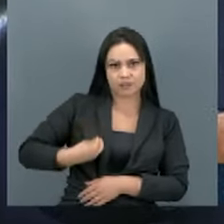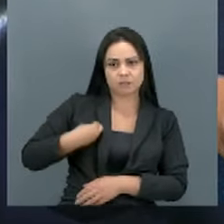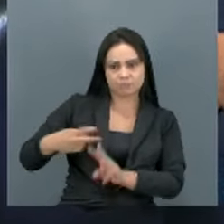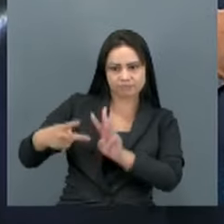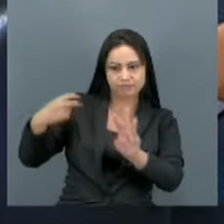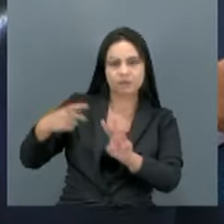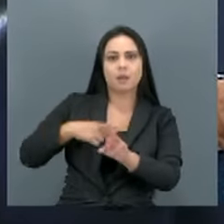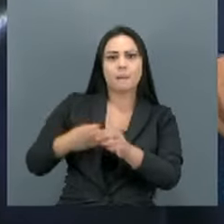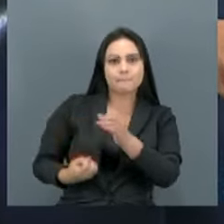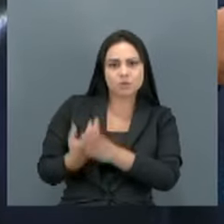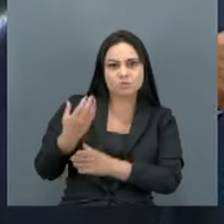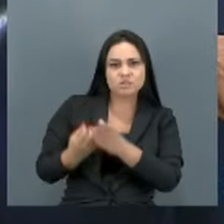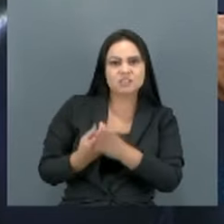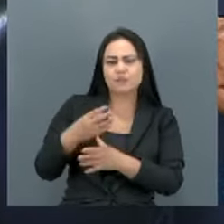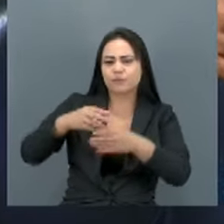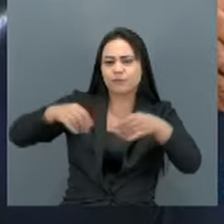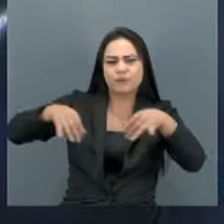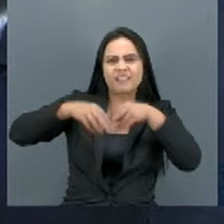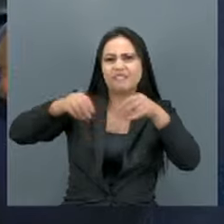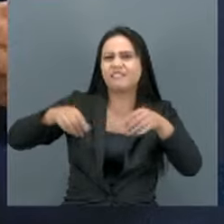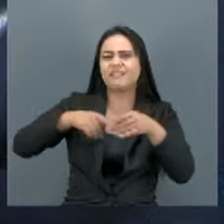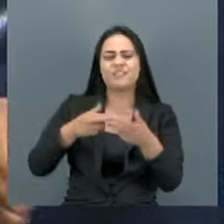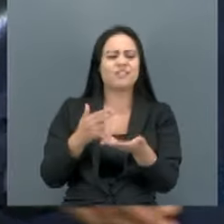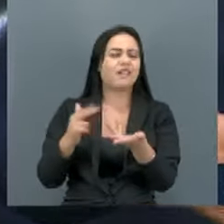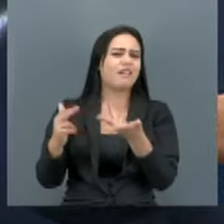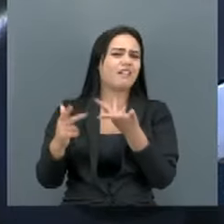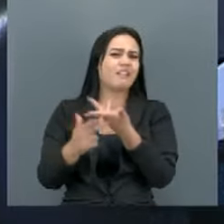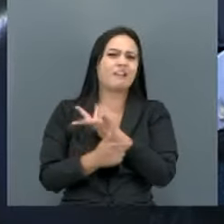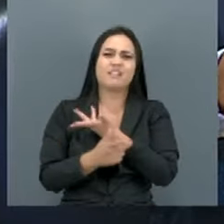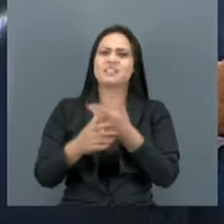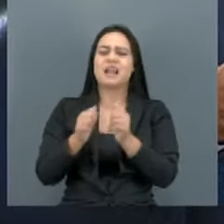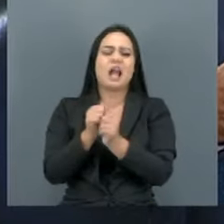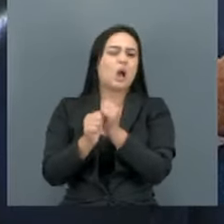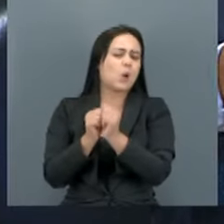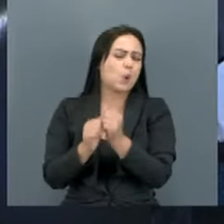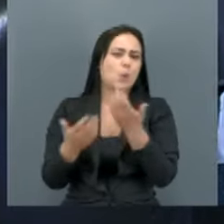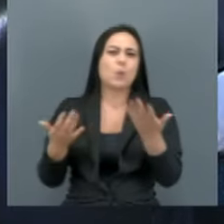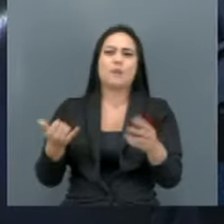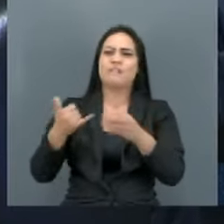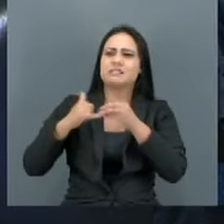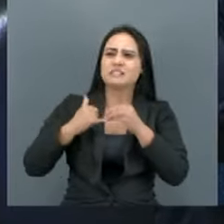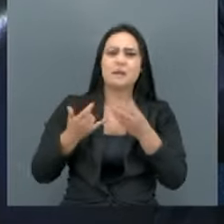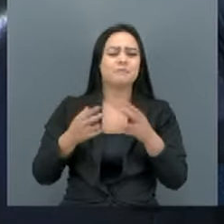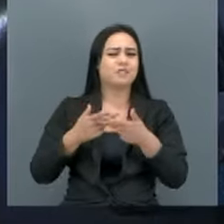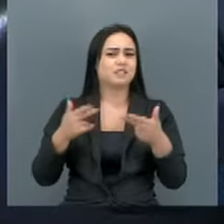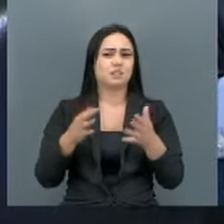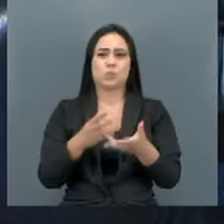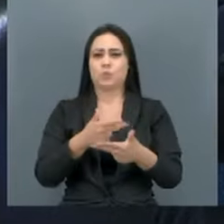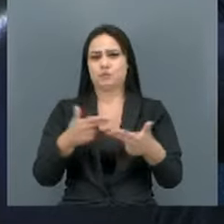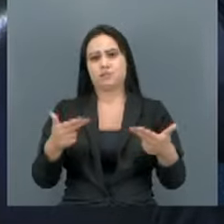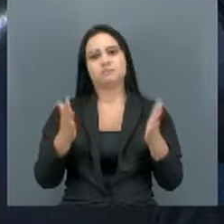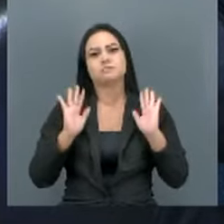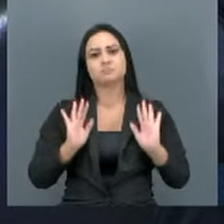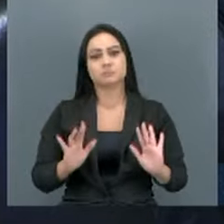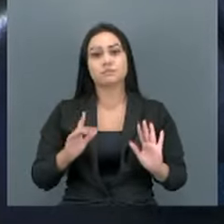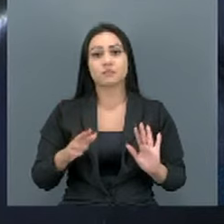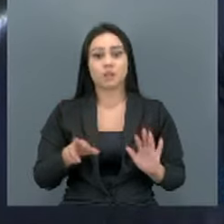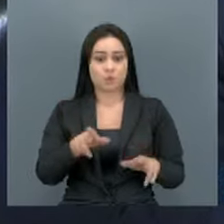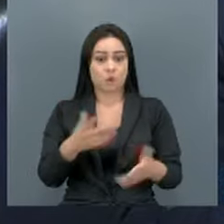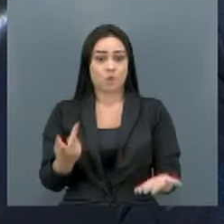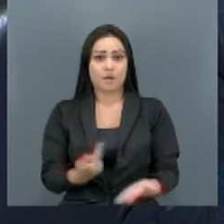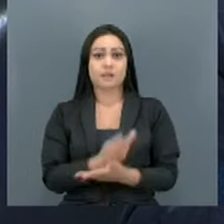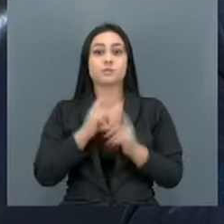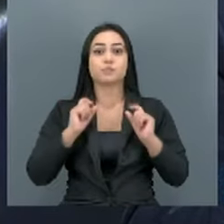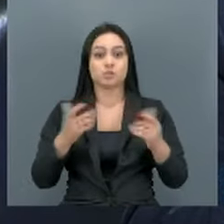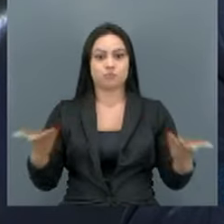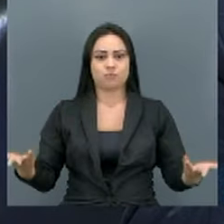a farinha, a mandioca, o feijão, o milho, o arroz, etc., etc., e não viverem recebendo do governo cesta básica, como é o caso